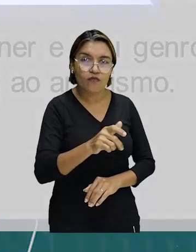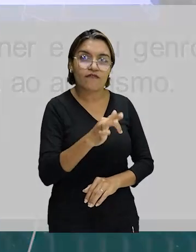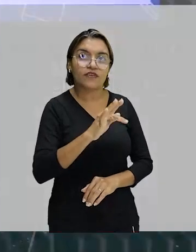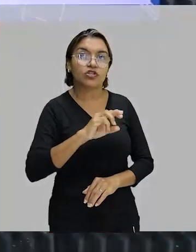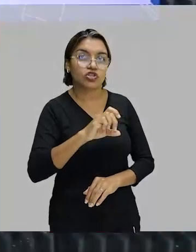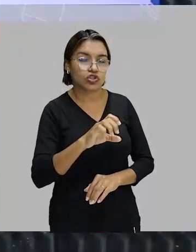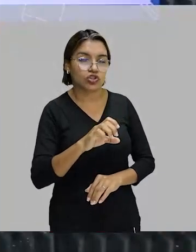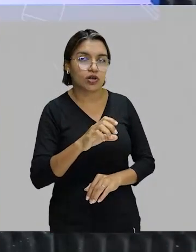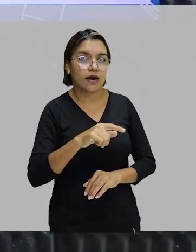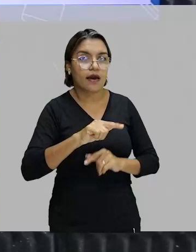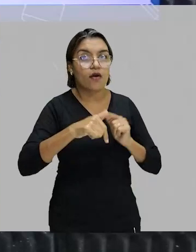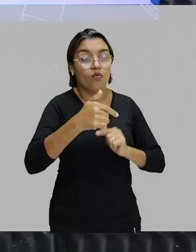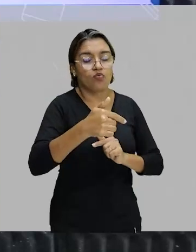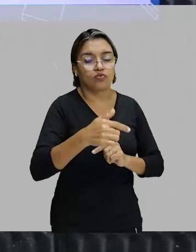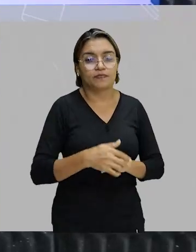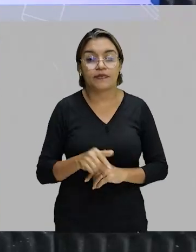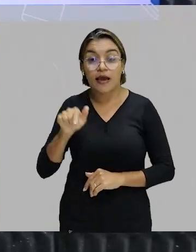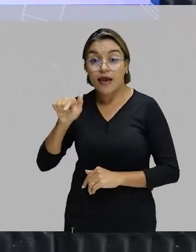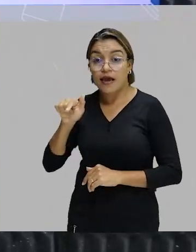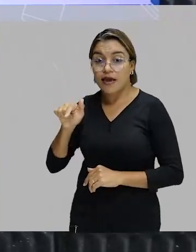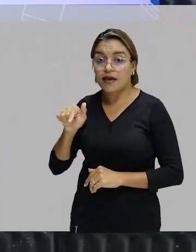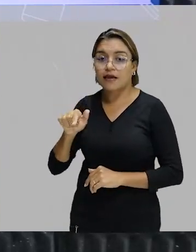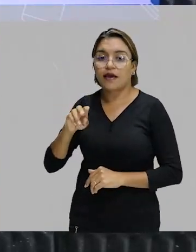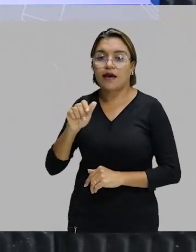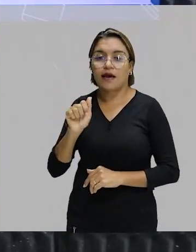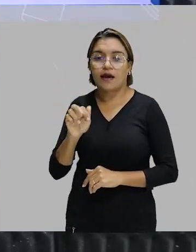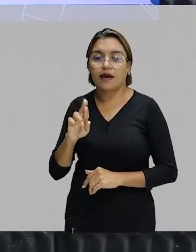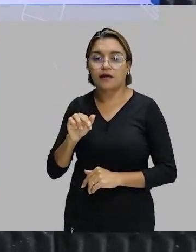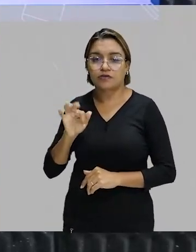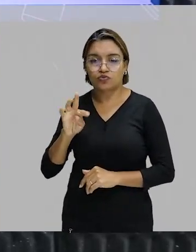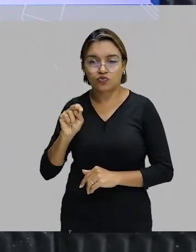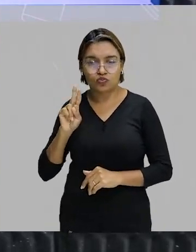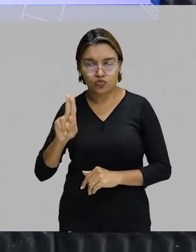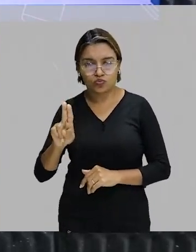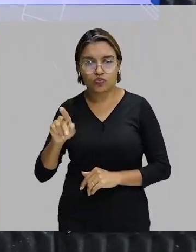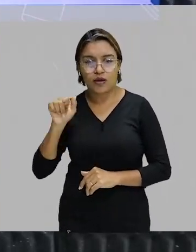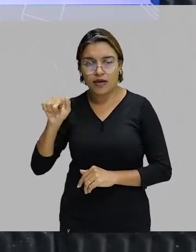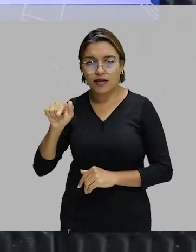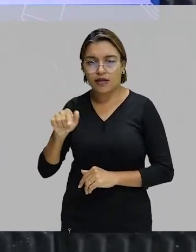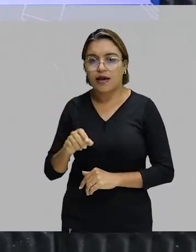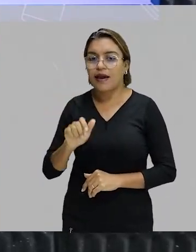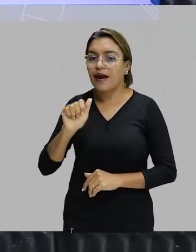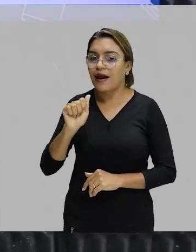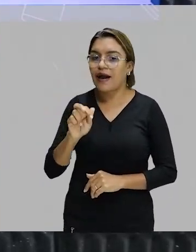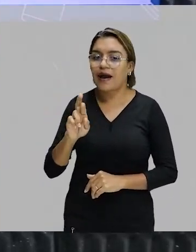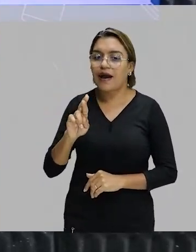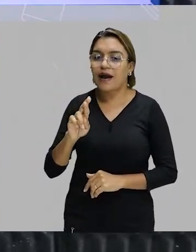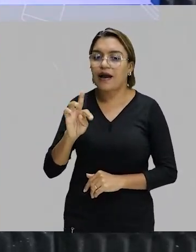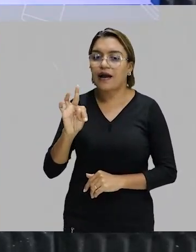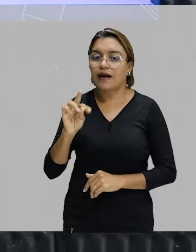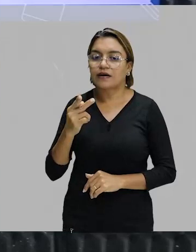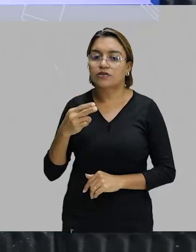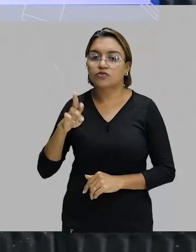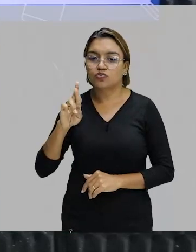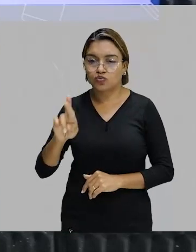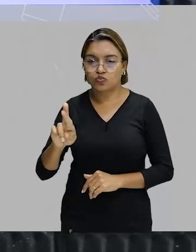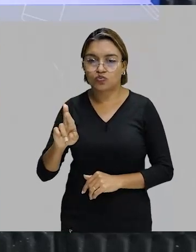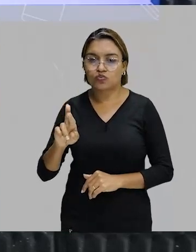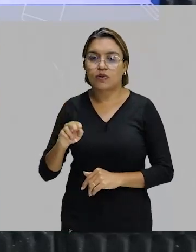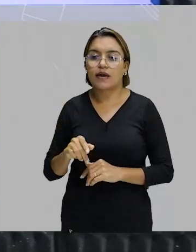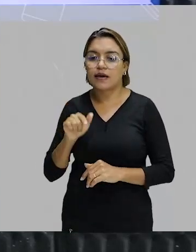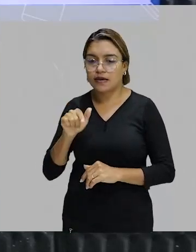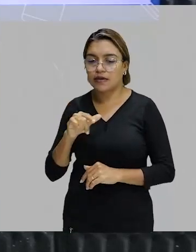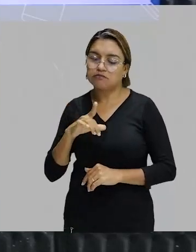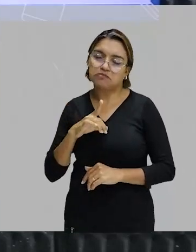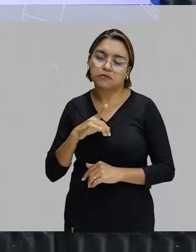do século. Gobineau formulou a teoria do arianismo. Você já ouviu falar disso aí, né?